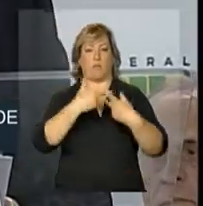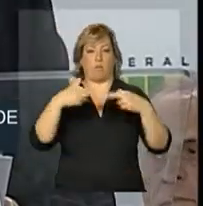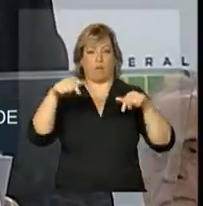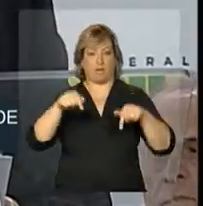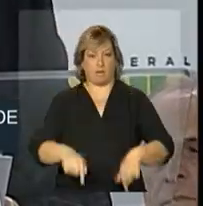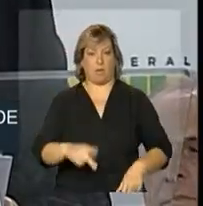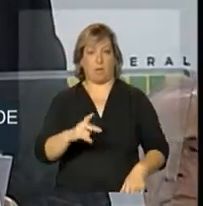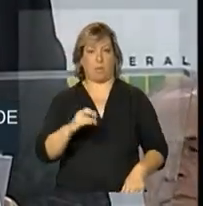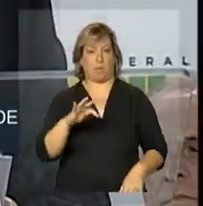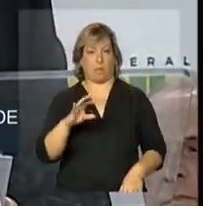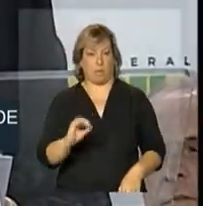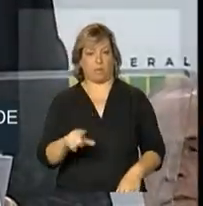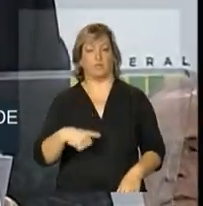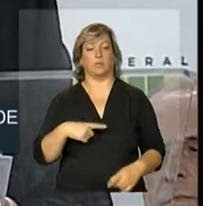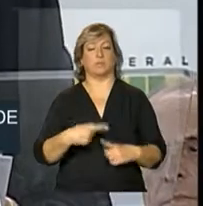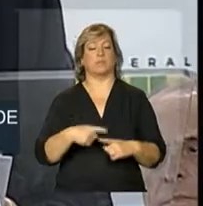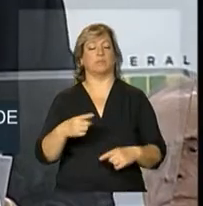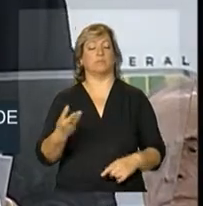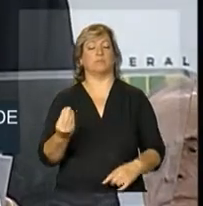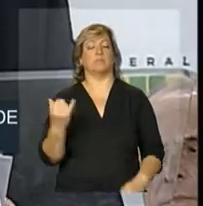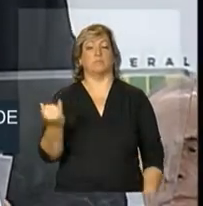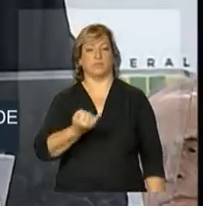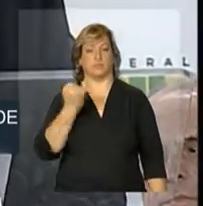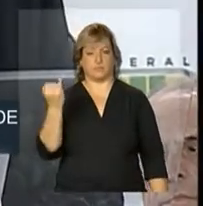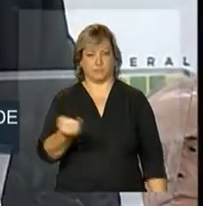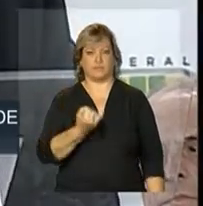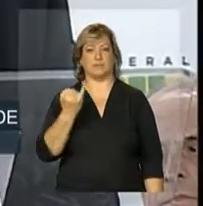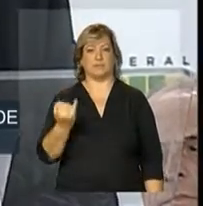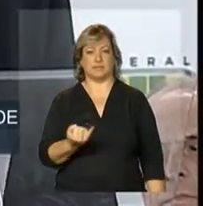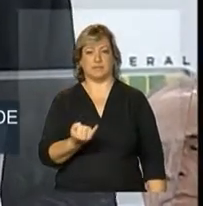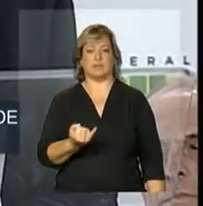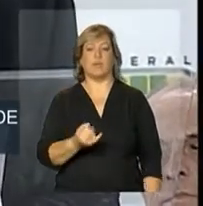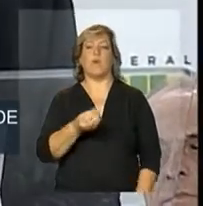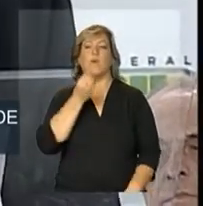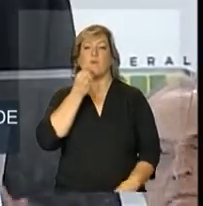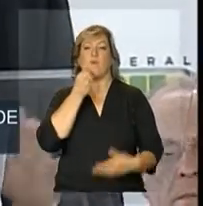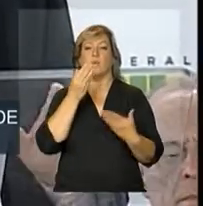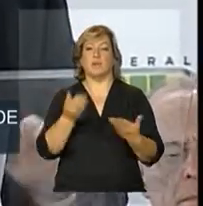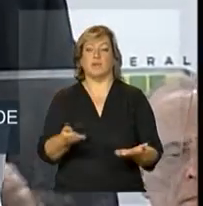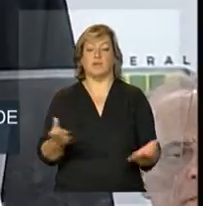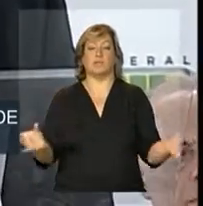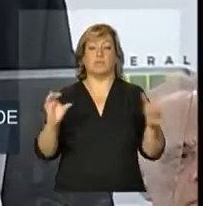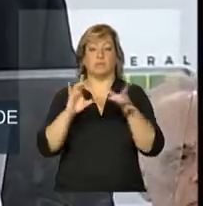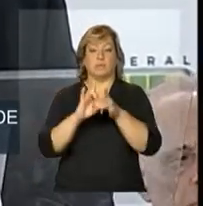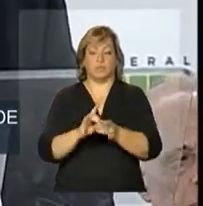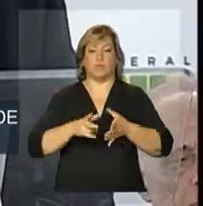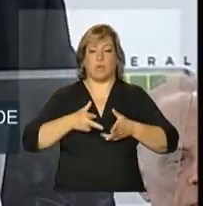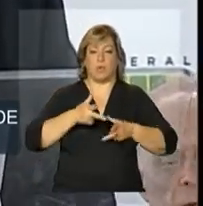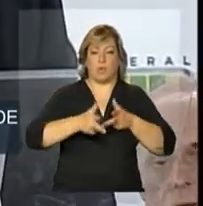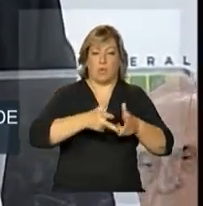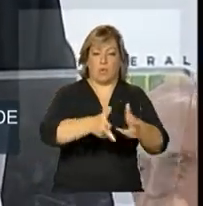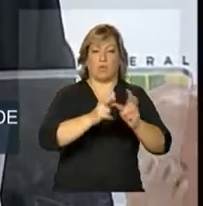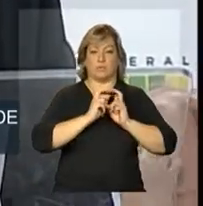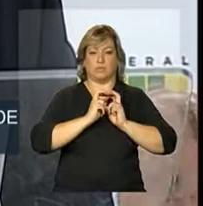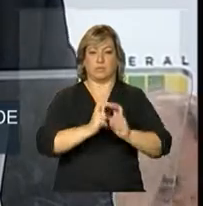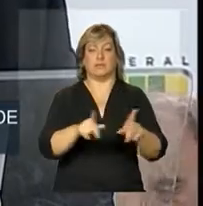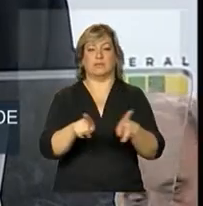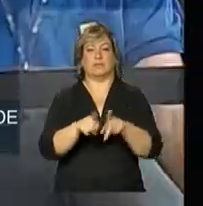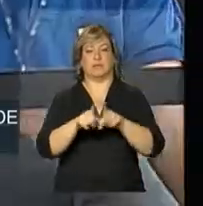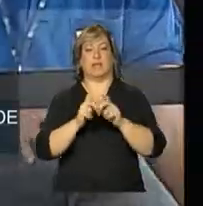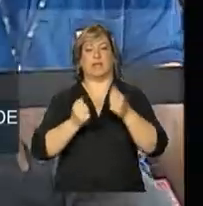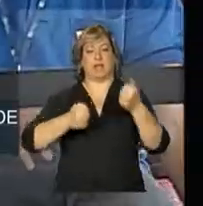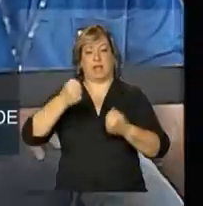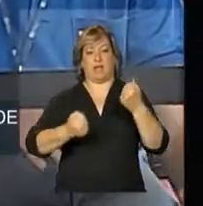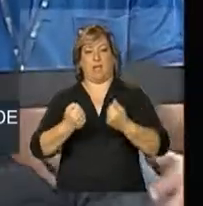uma oportunidade ímpar. Integrado diretamente a ferrovias e rodovias, o Porto do